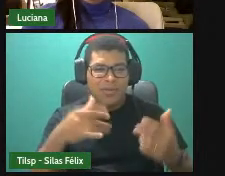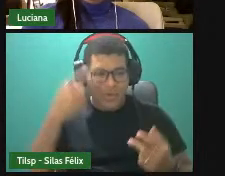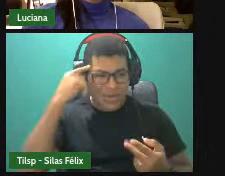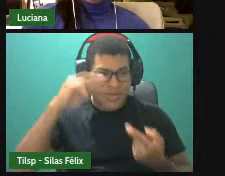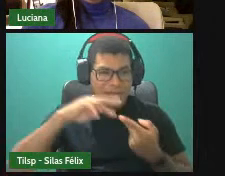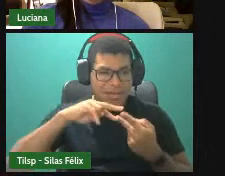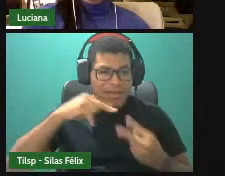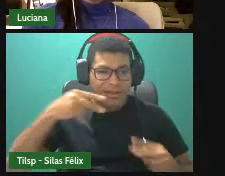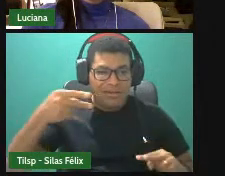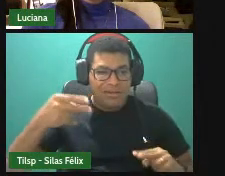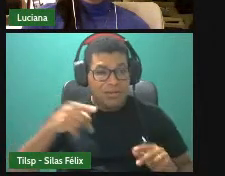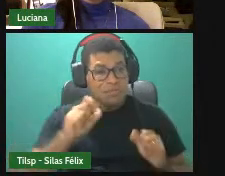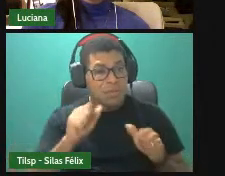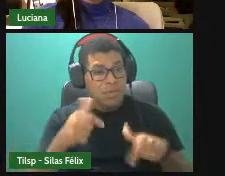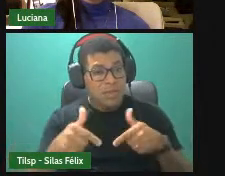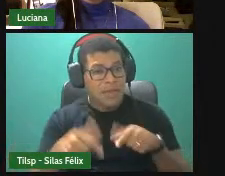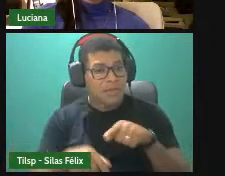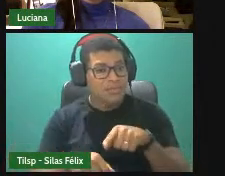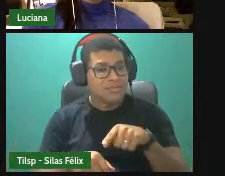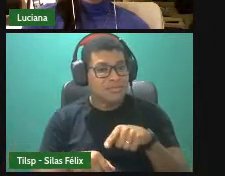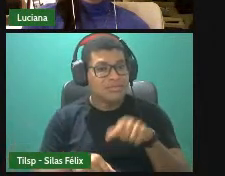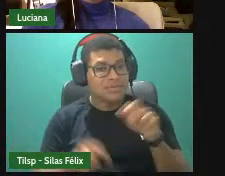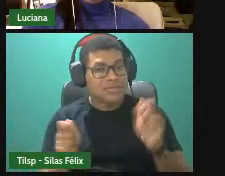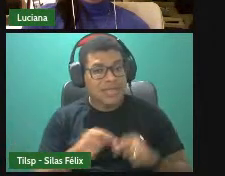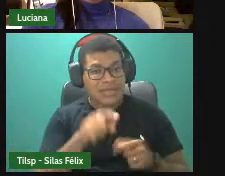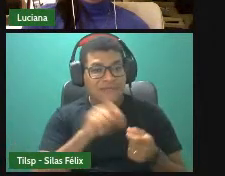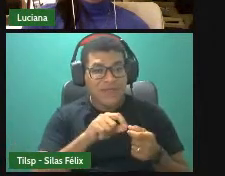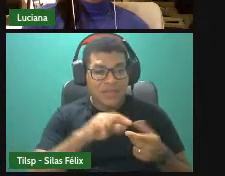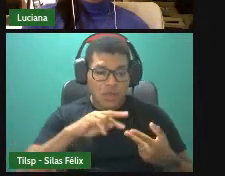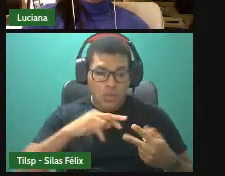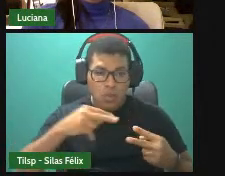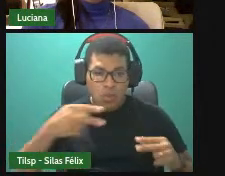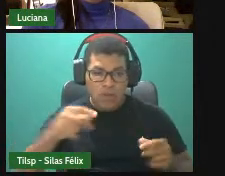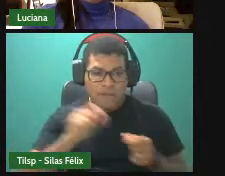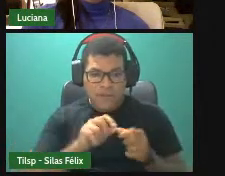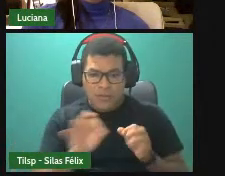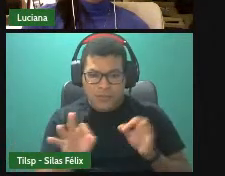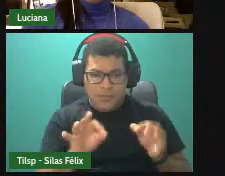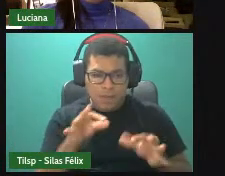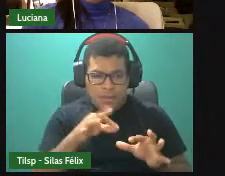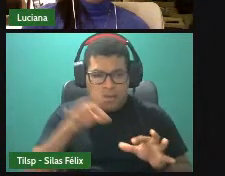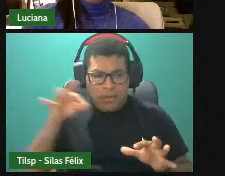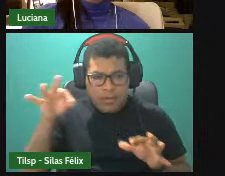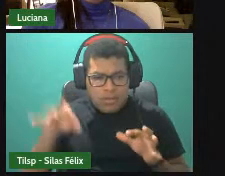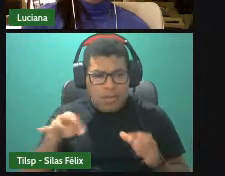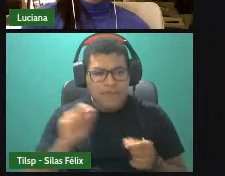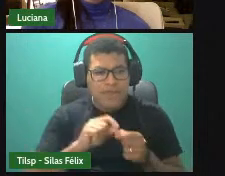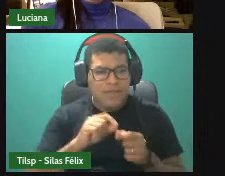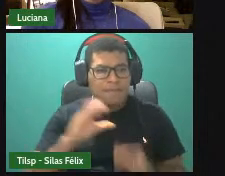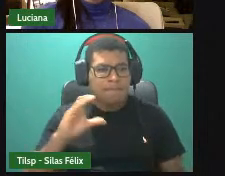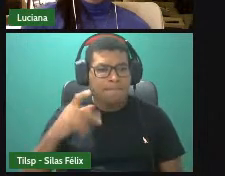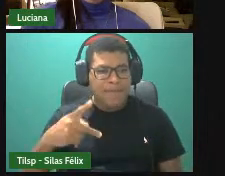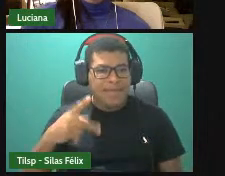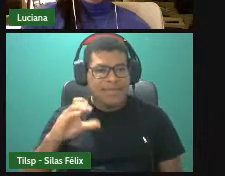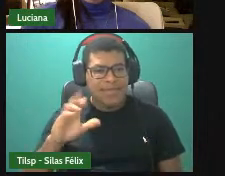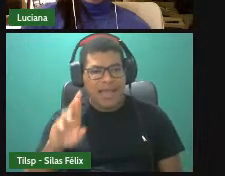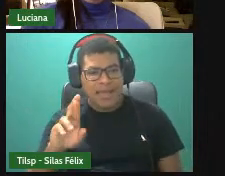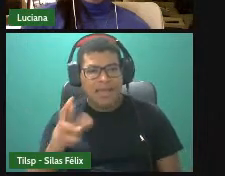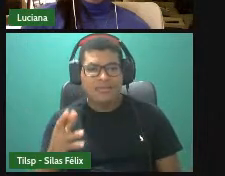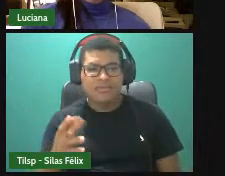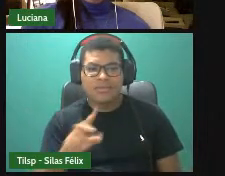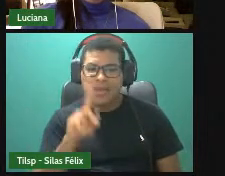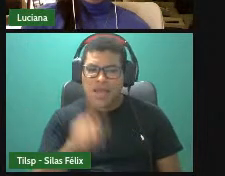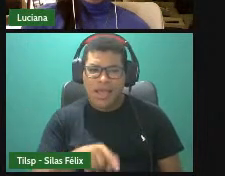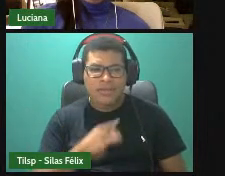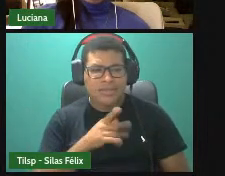entra para o laboratório, vai fazer sequenciamento genético, vai fazer PCR. Então, assim, é muito